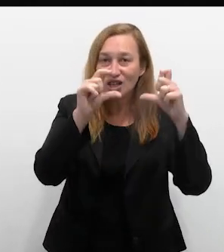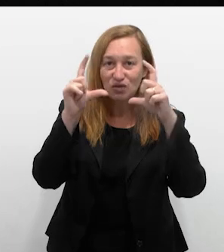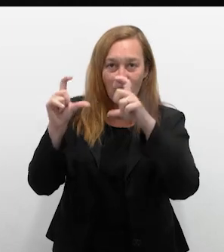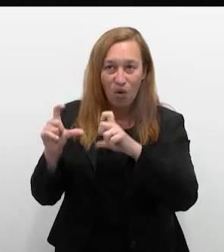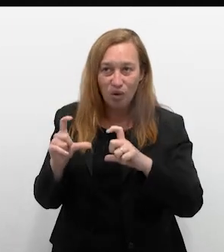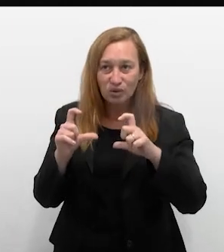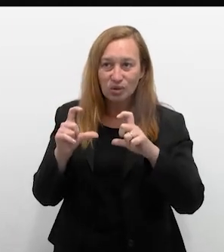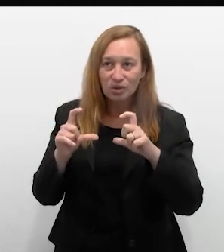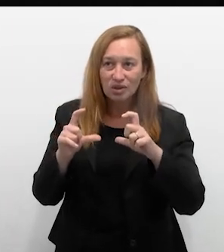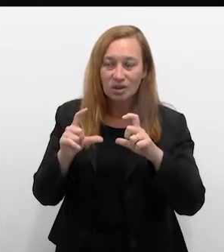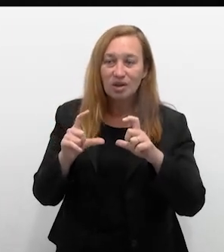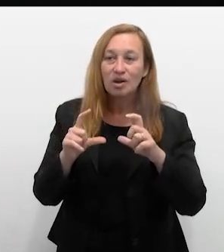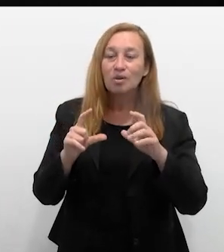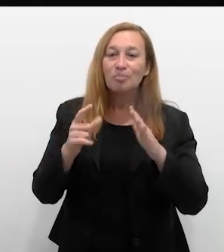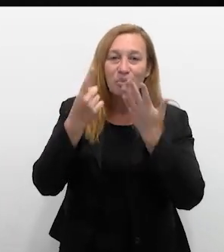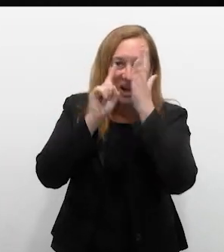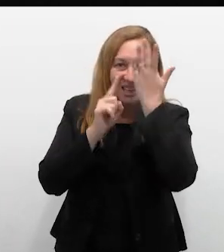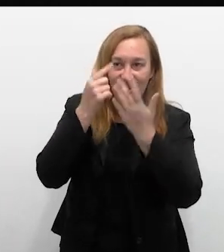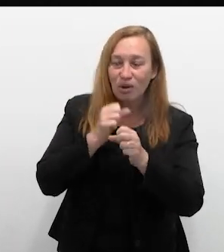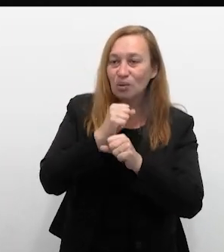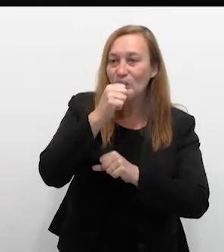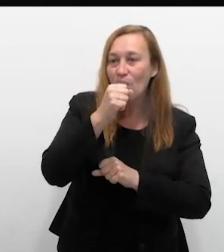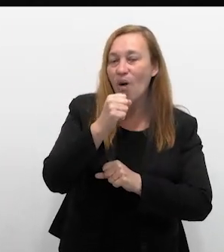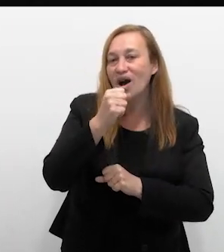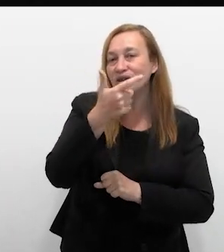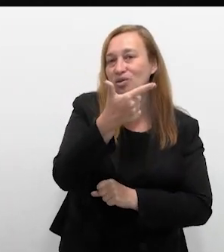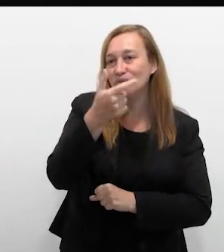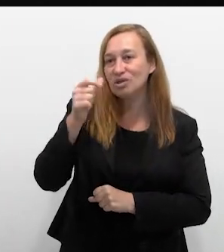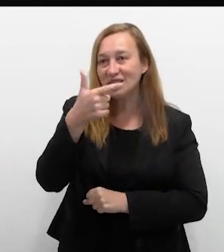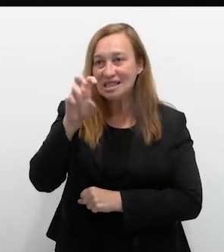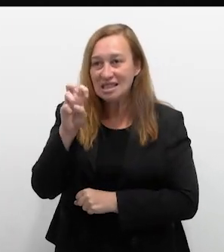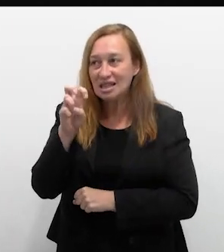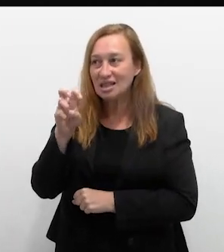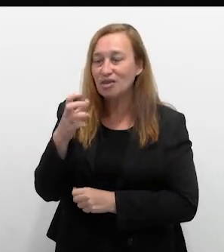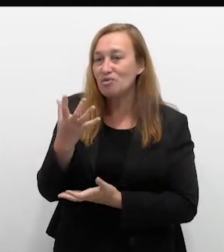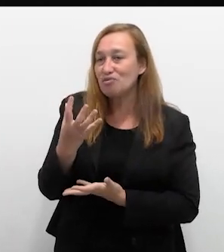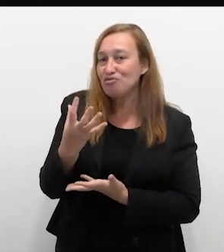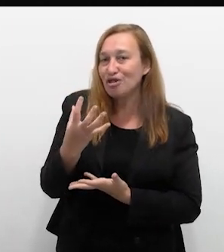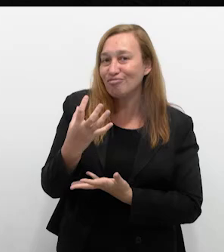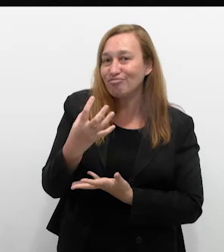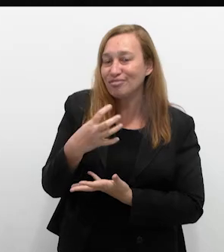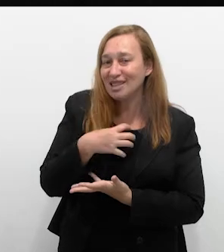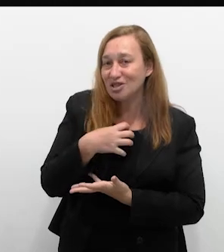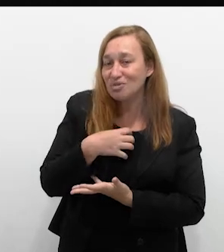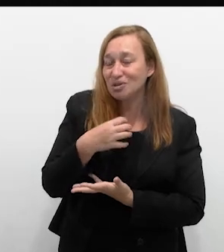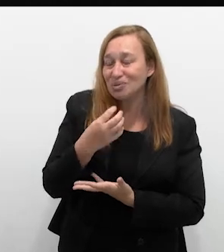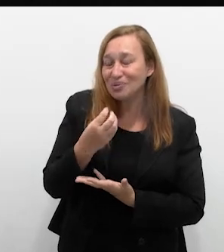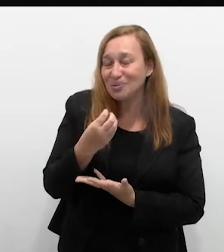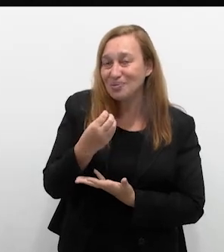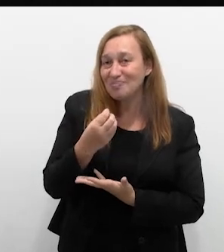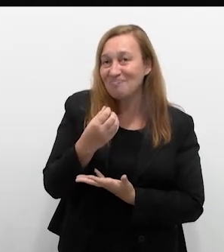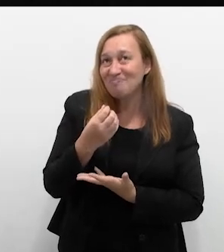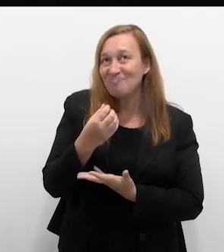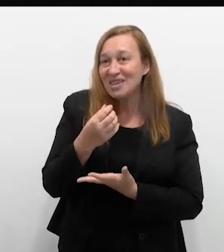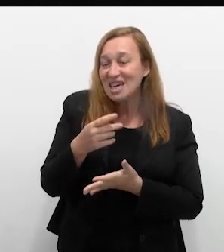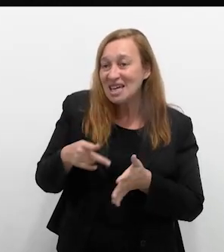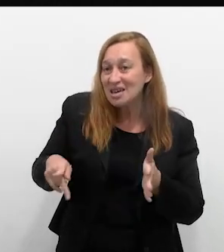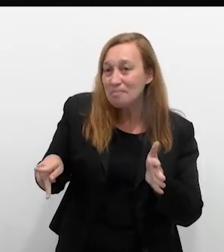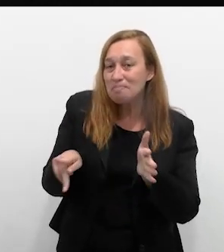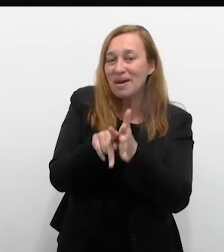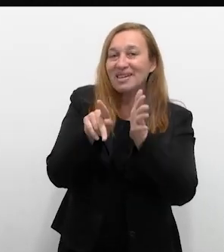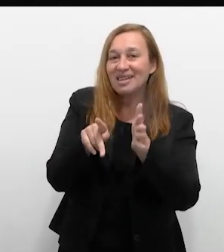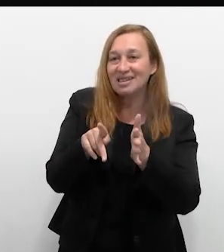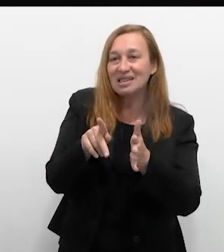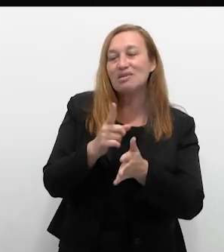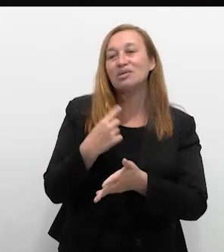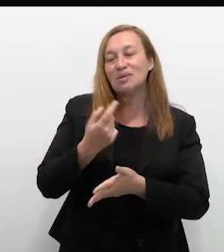as fotos dos protótipos para o Carnaval de 25. Então aquilo abateu a gente de uma forma muito significativa. Ela faz